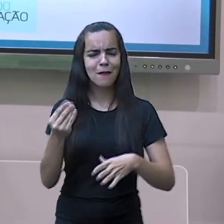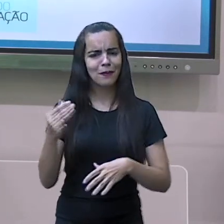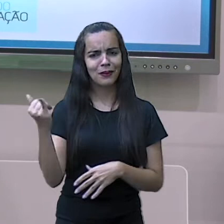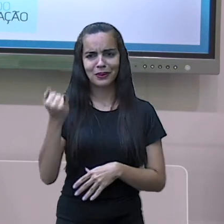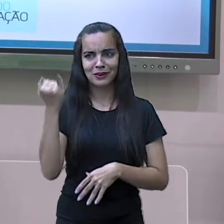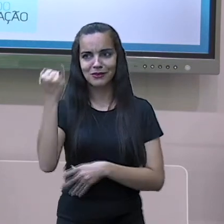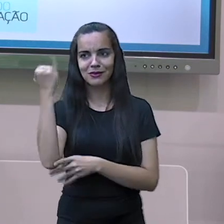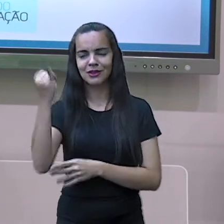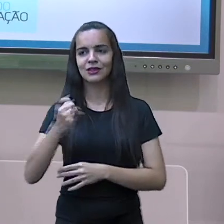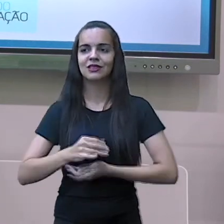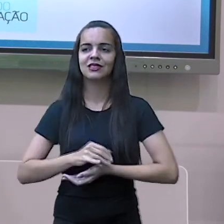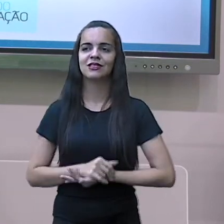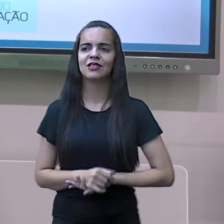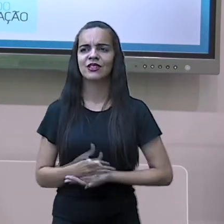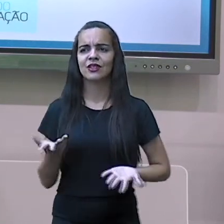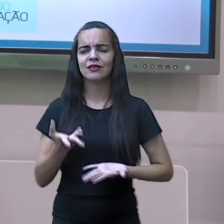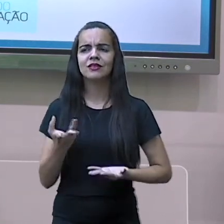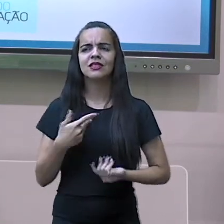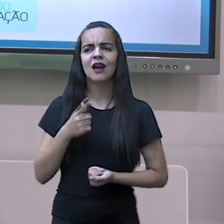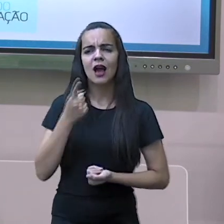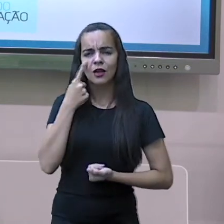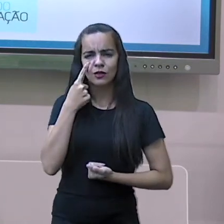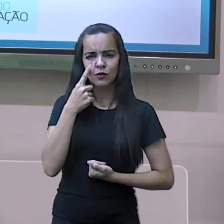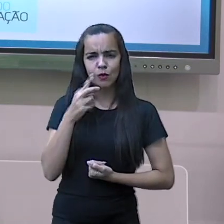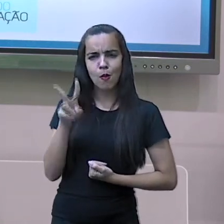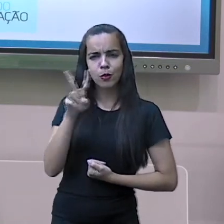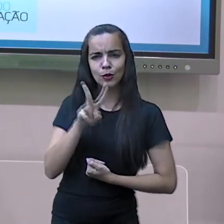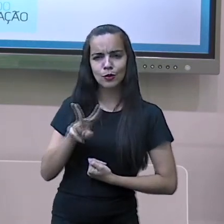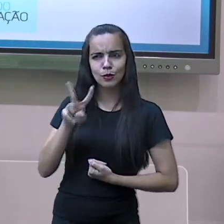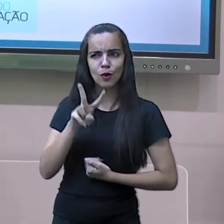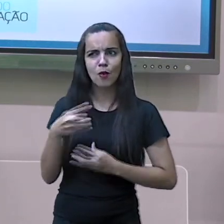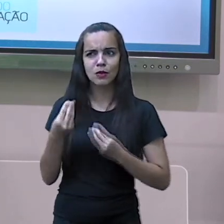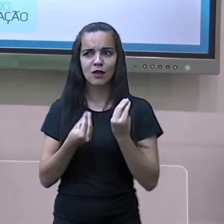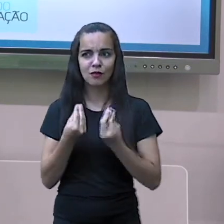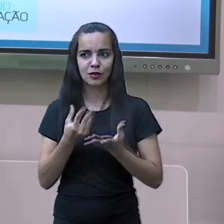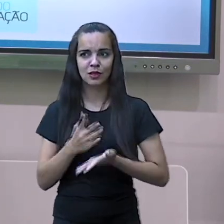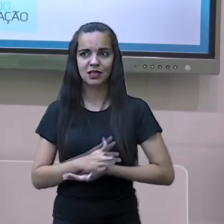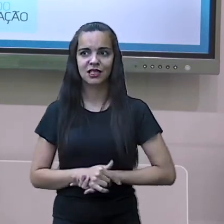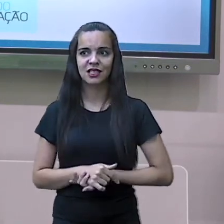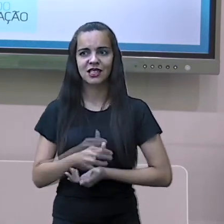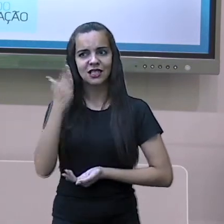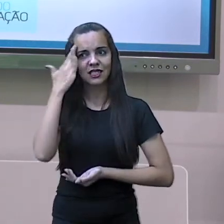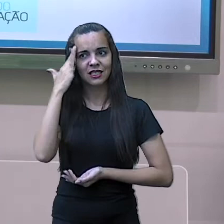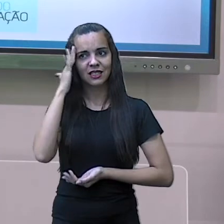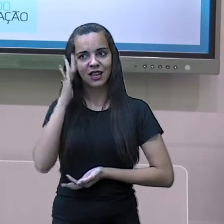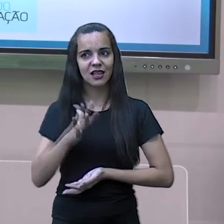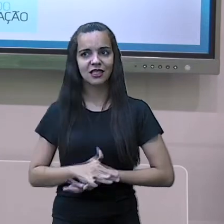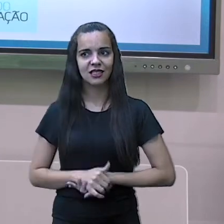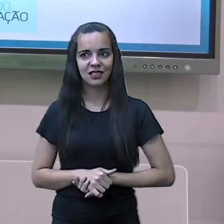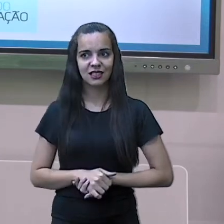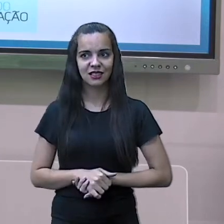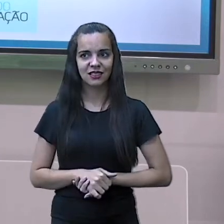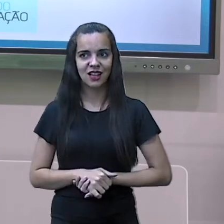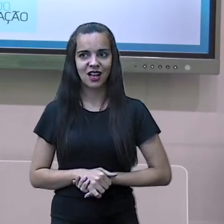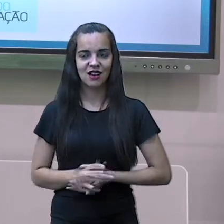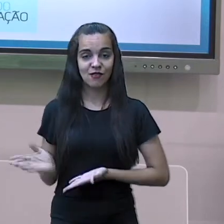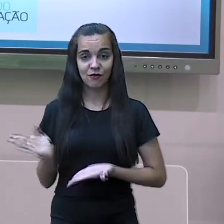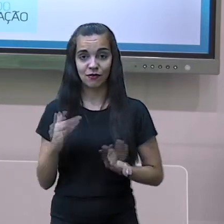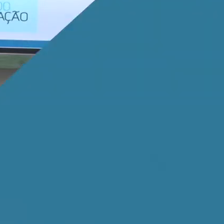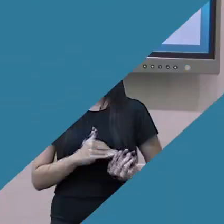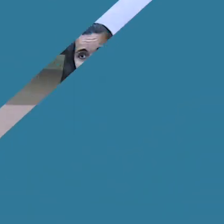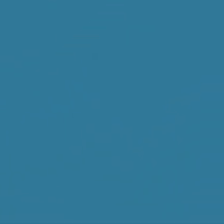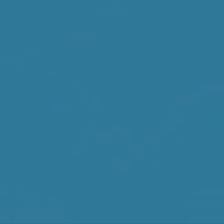disso. Mas nós vamos observar isso em 3D. Tá certo? Vamos